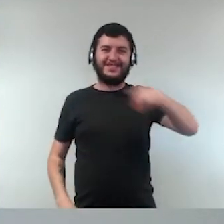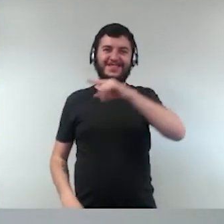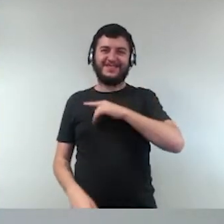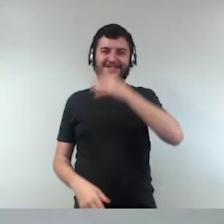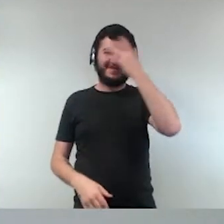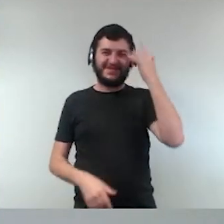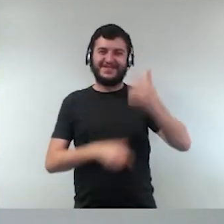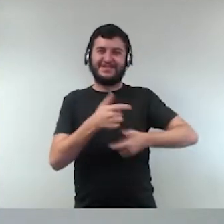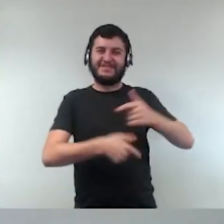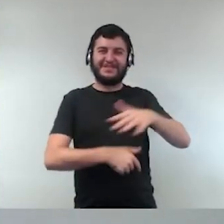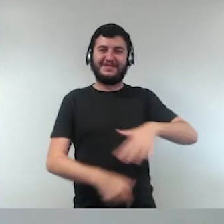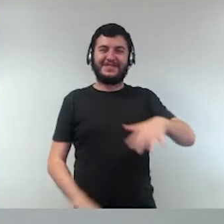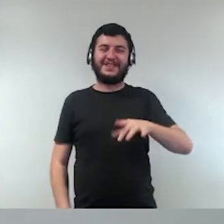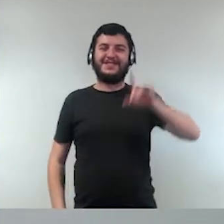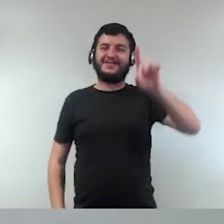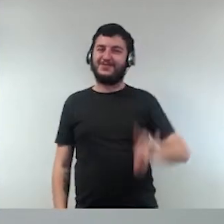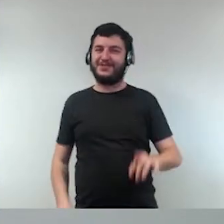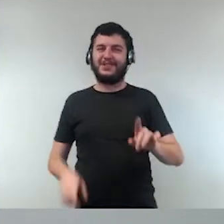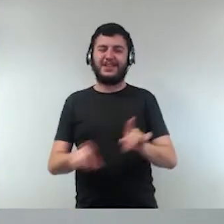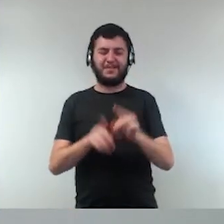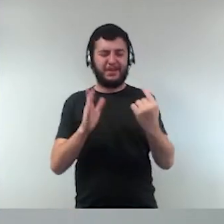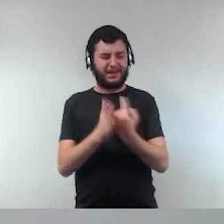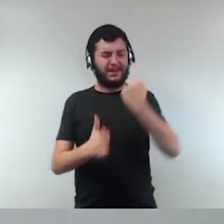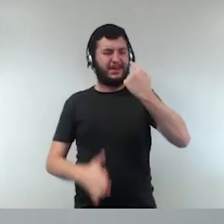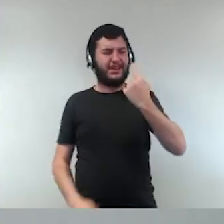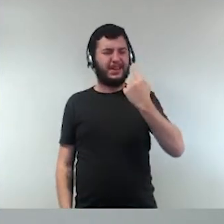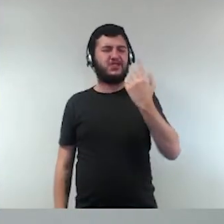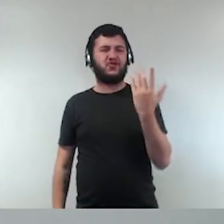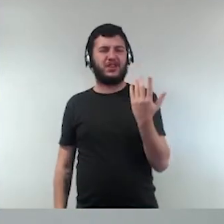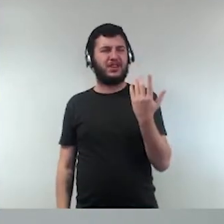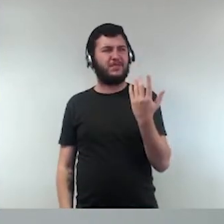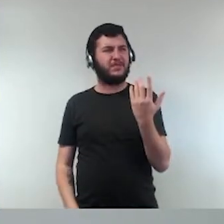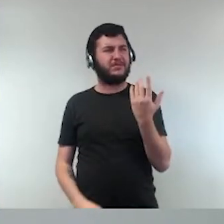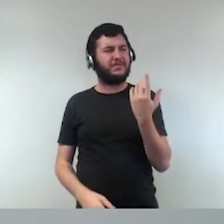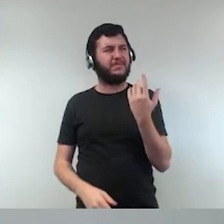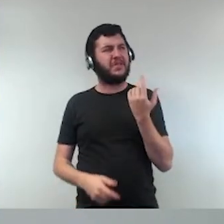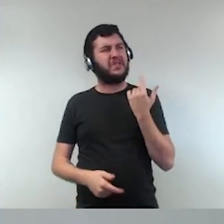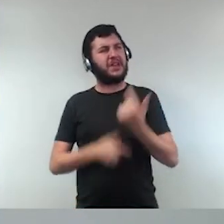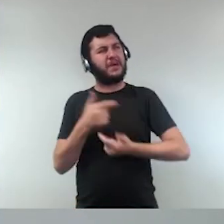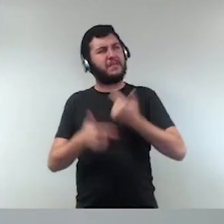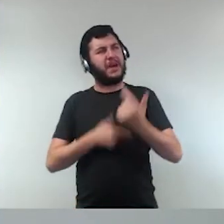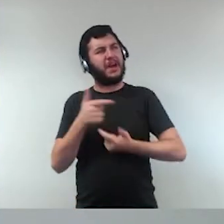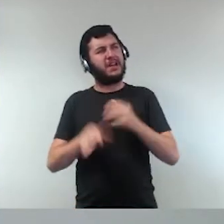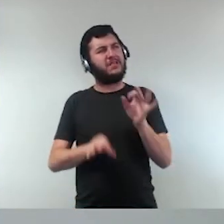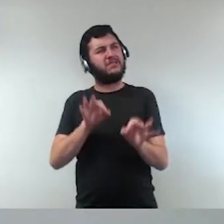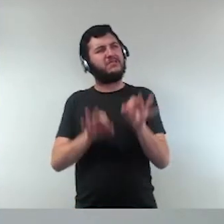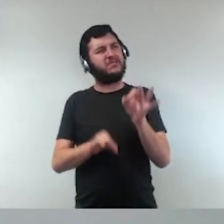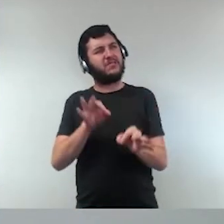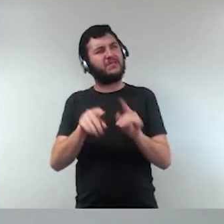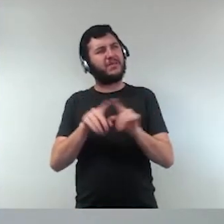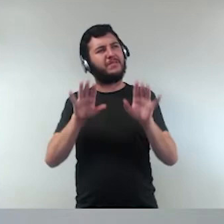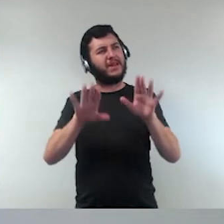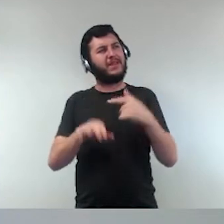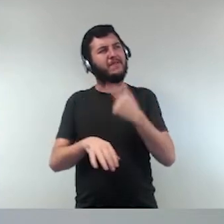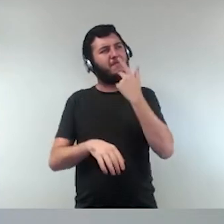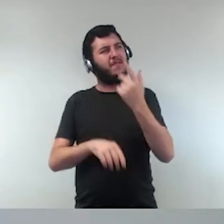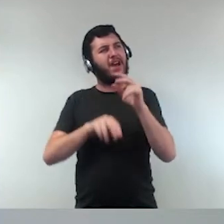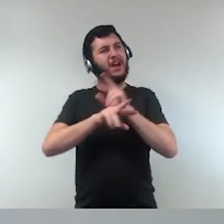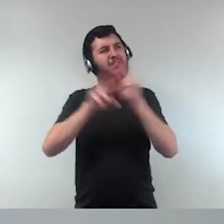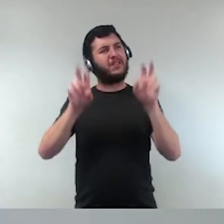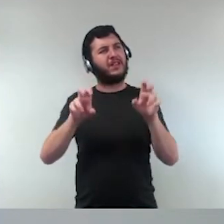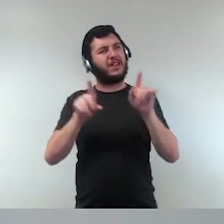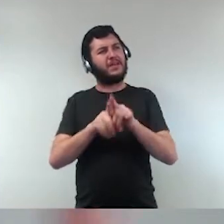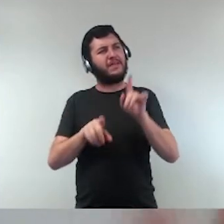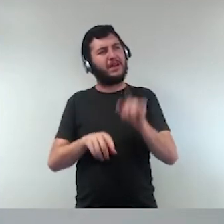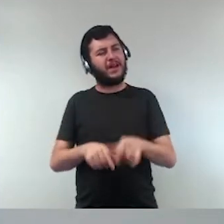operadores do direito, nos questionamos se a atividade judicial E quando eu falo aqui atividade judicial, não me refiro só ao